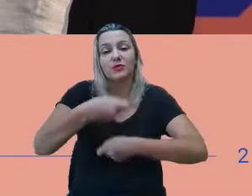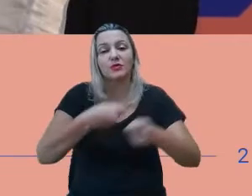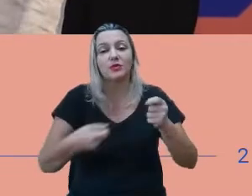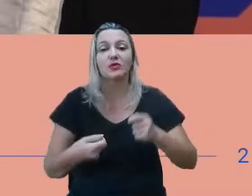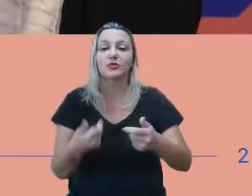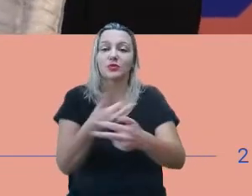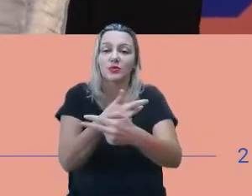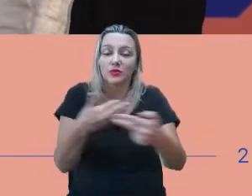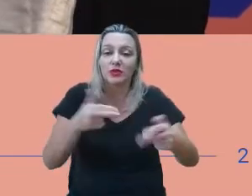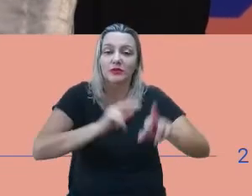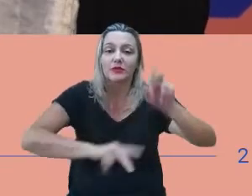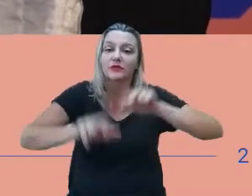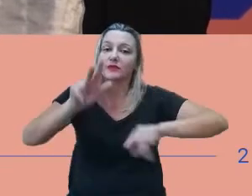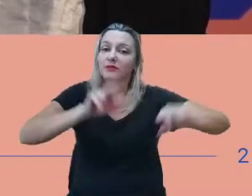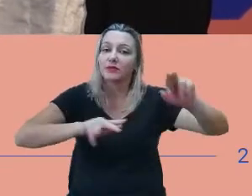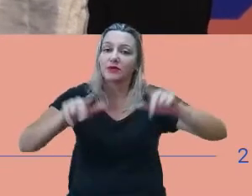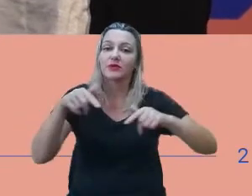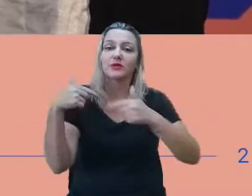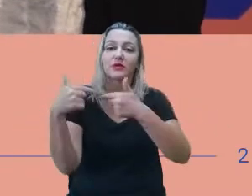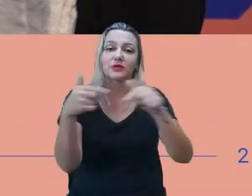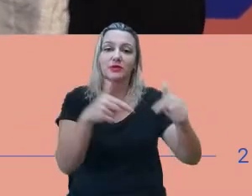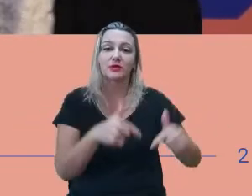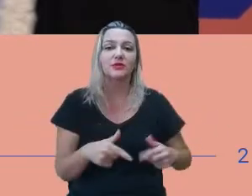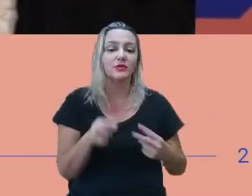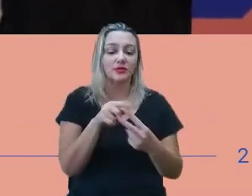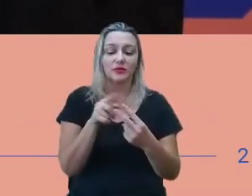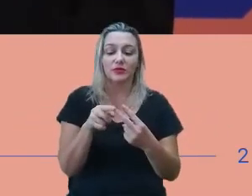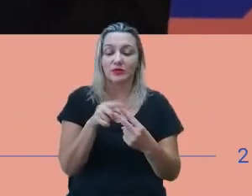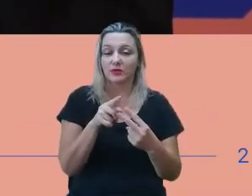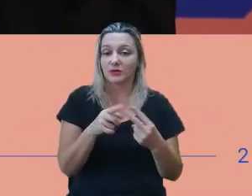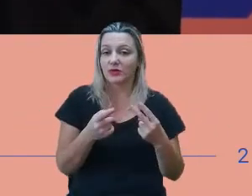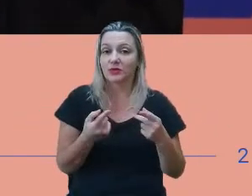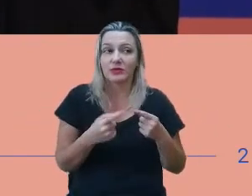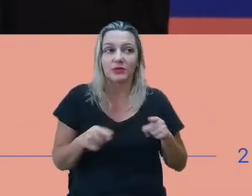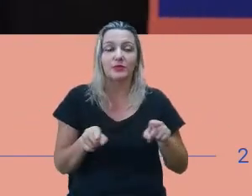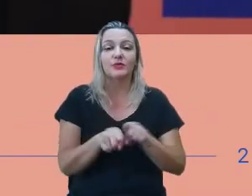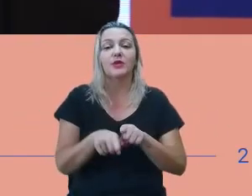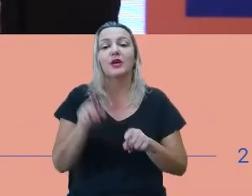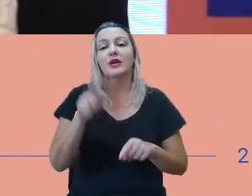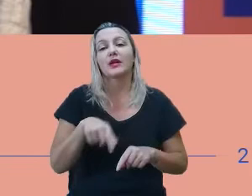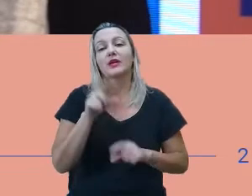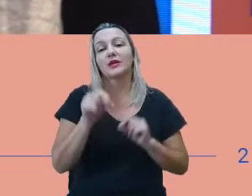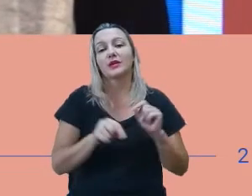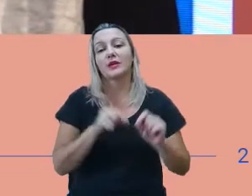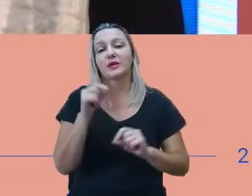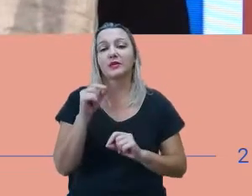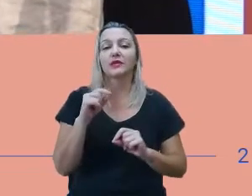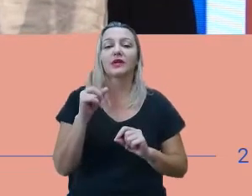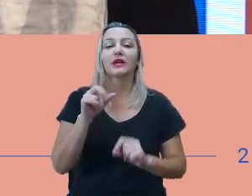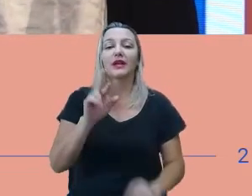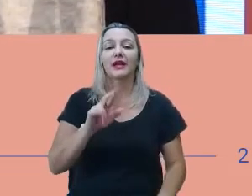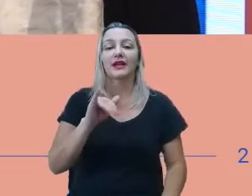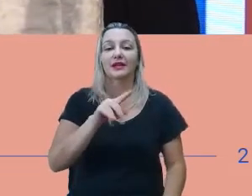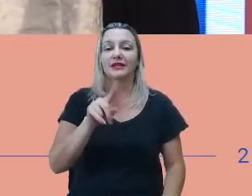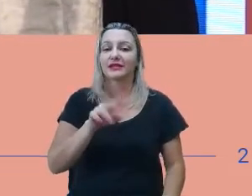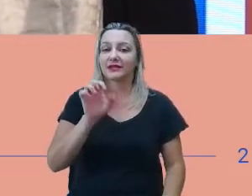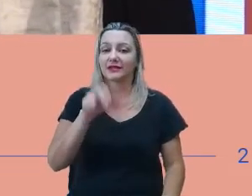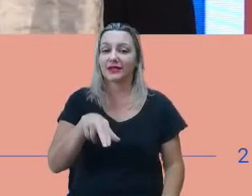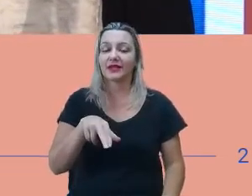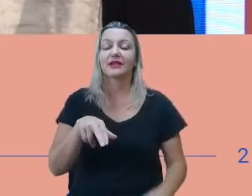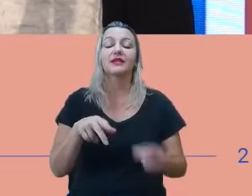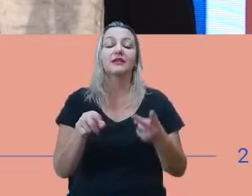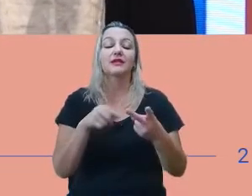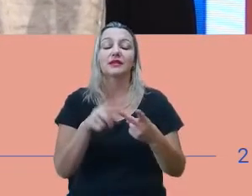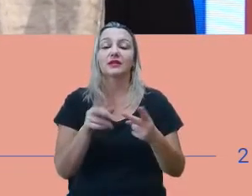forma a trabalhar duas cadeias produtivas em parceria é o caso da raiz em do grupo Boticário que começaram a